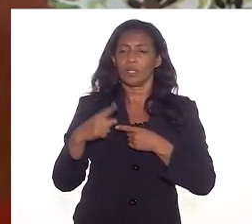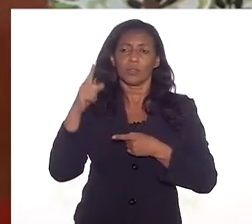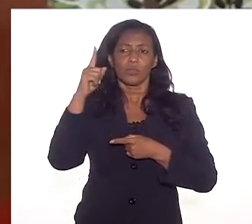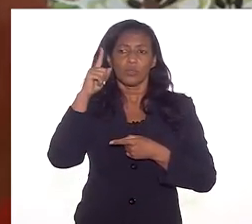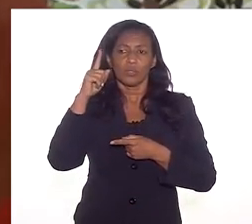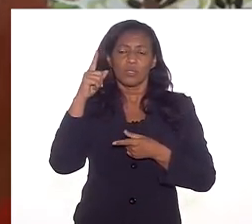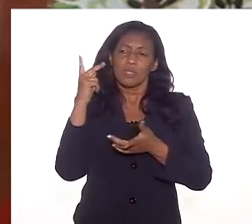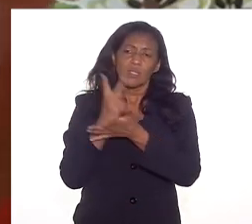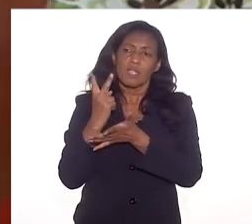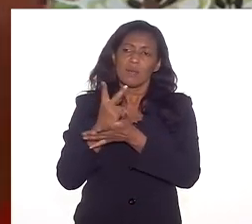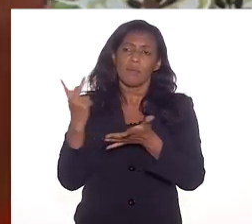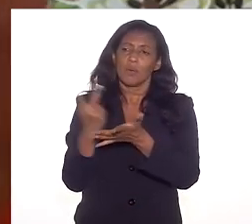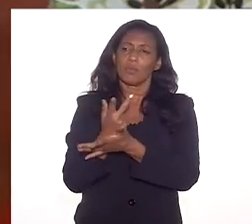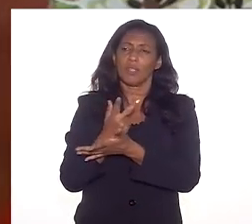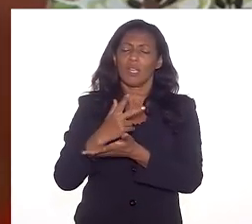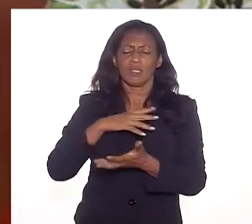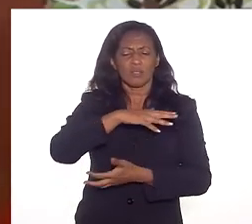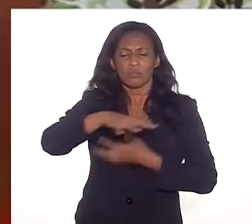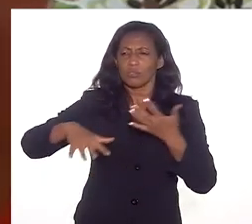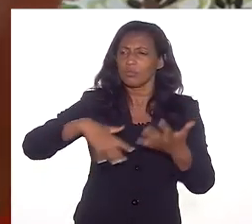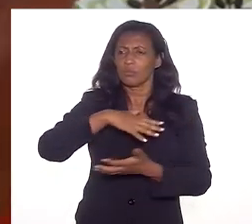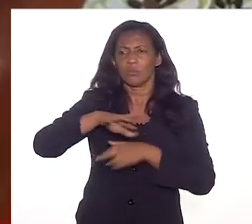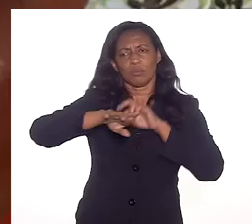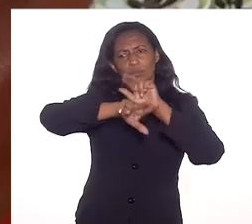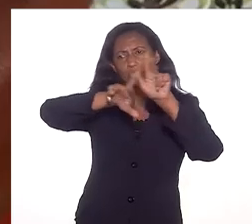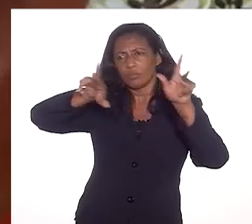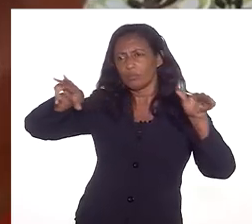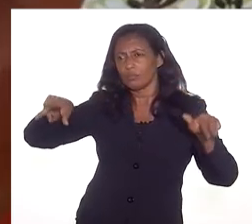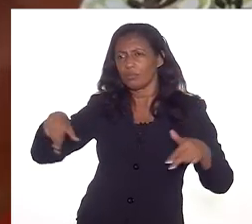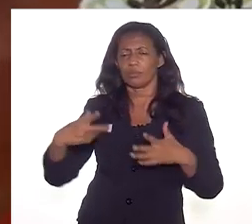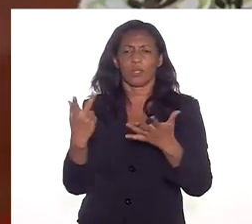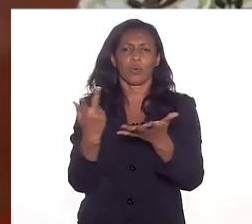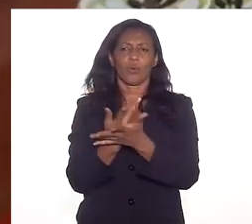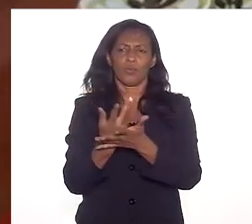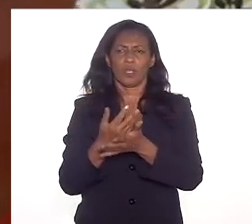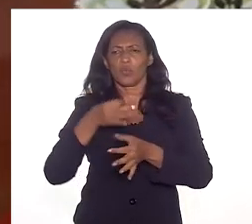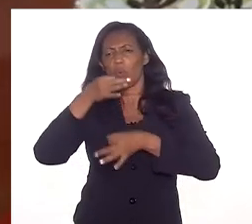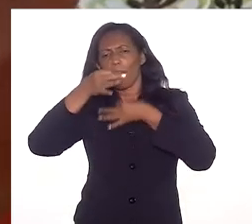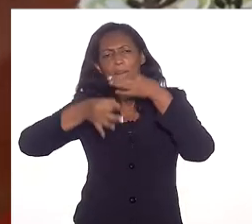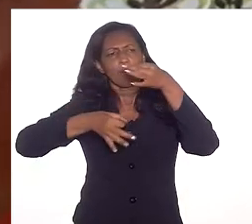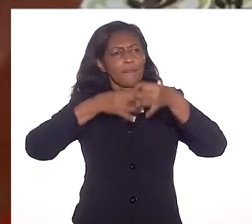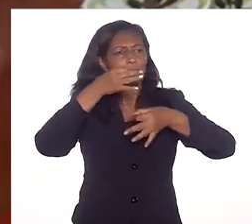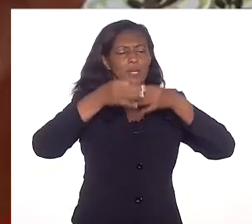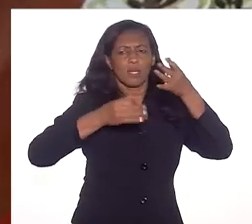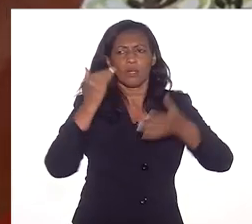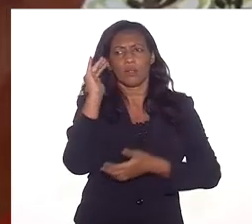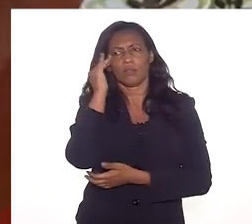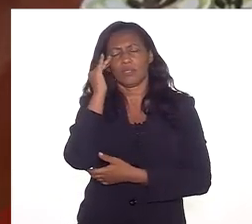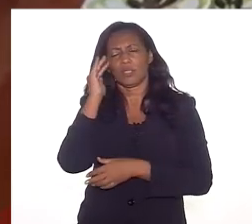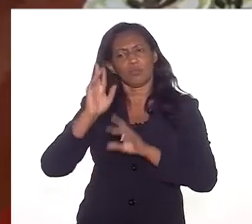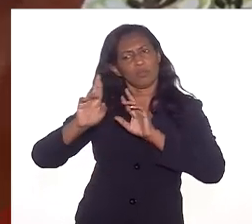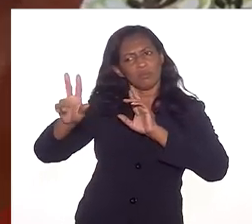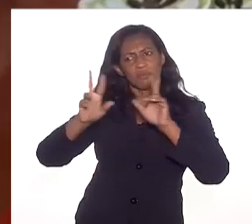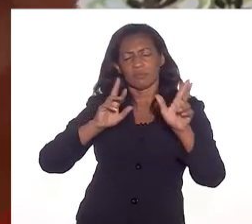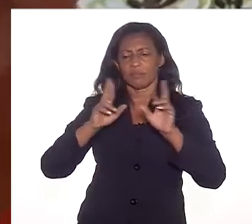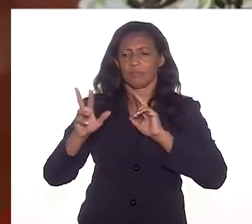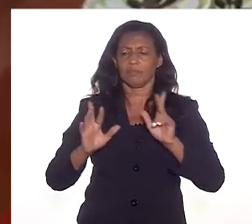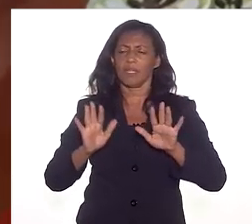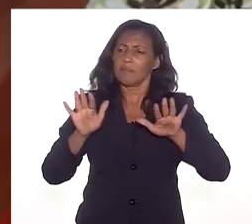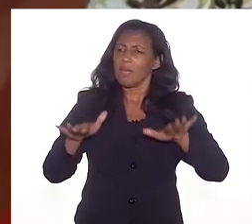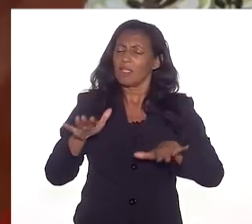ocorre em todos os movimentos sociais. Você sempre tem divergências de entendimento.